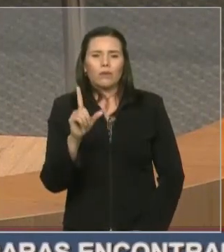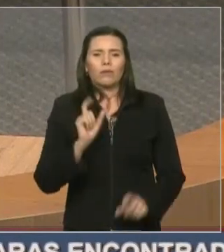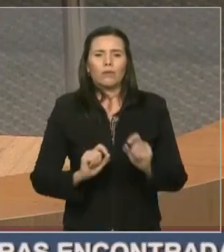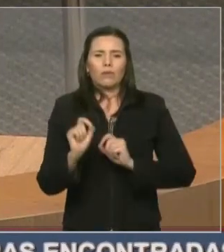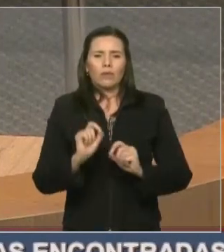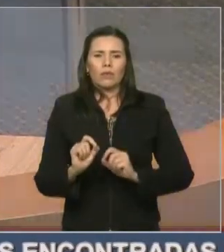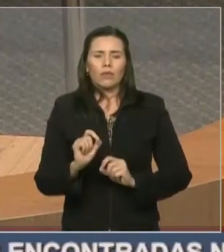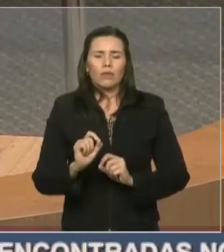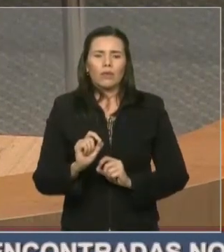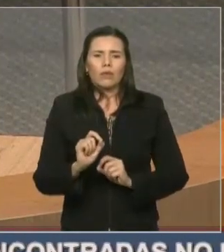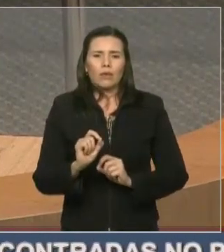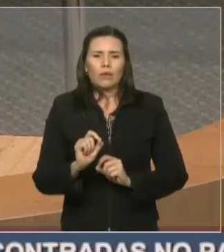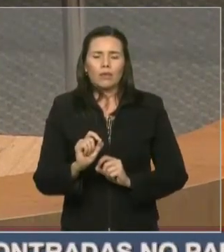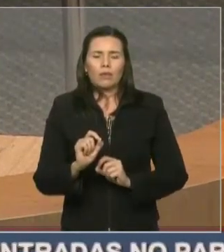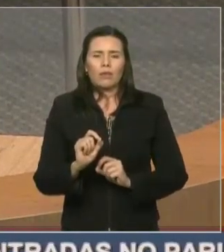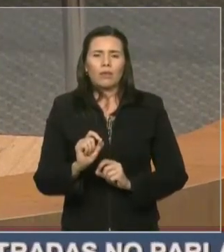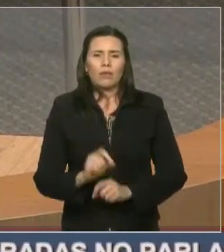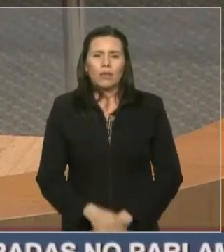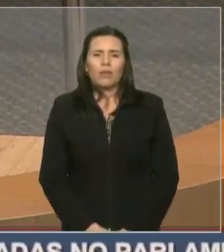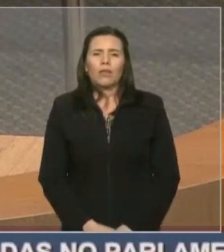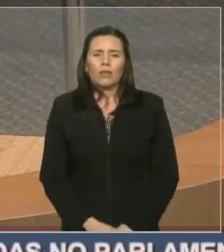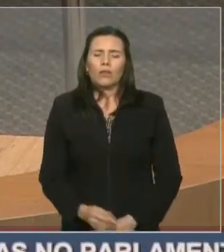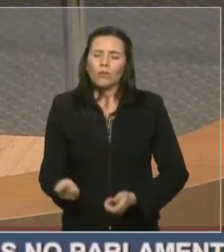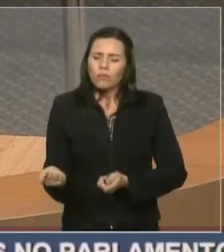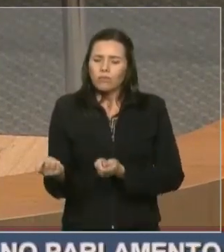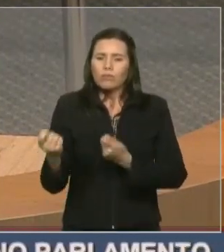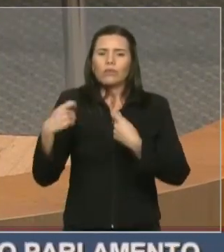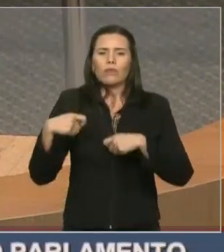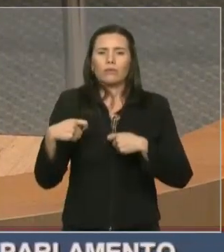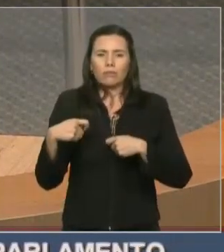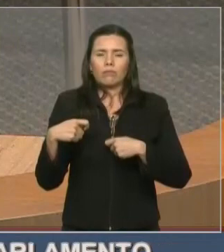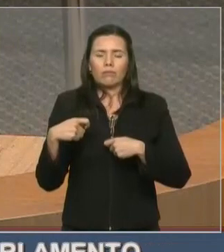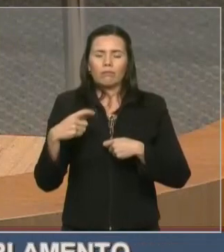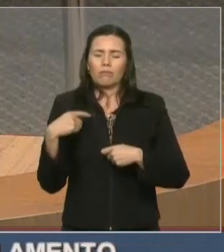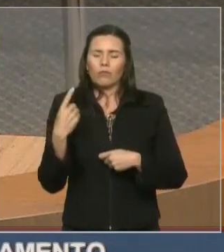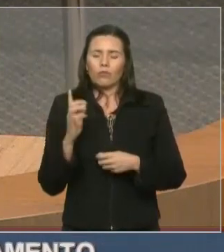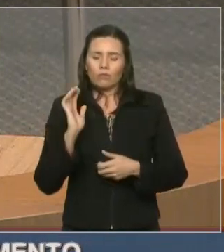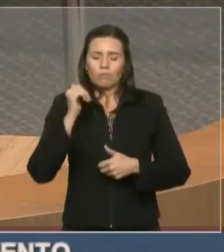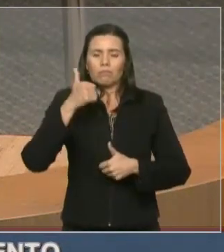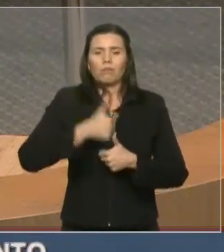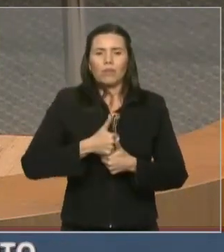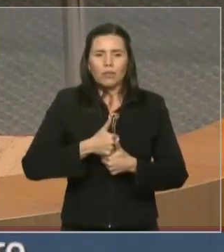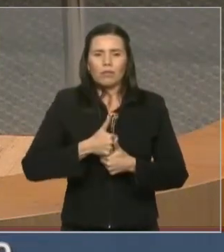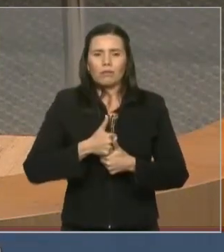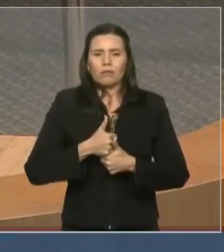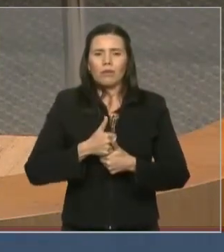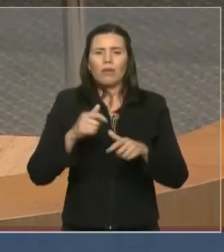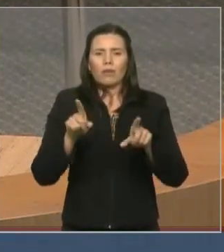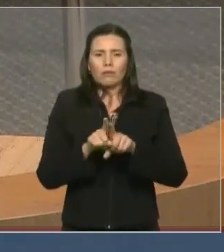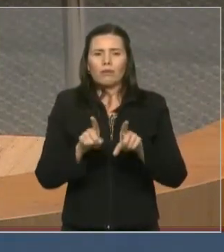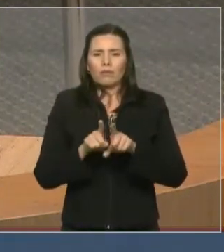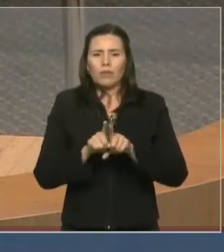o nosso mandato, ele resgatou a dignidade do Poder Legislativo do Maranhão.